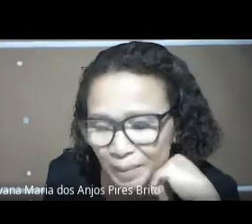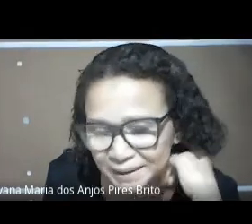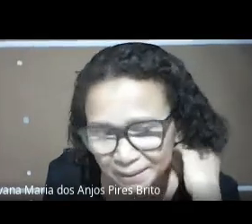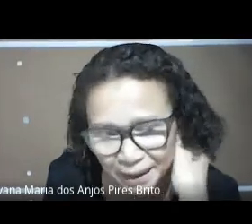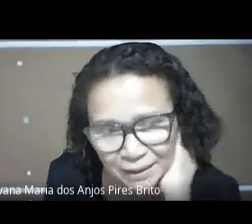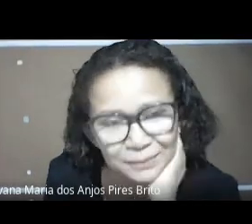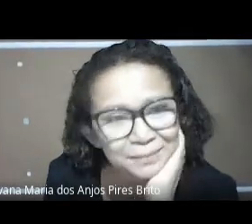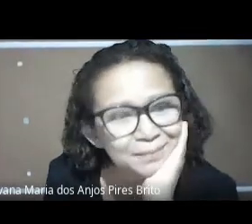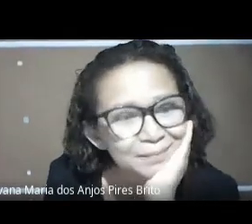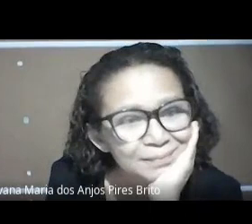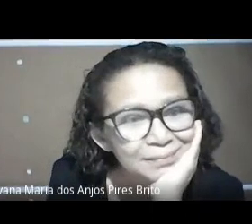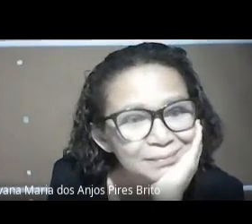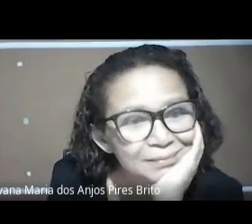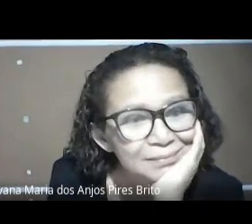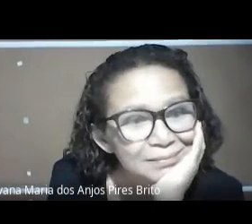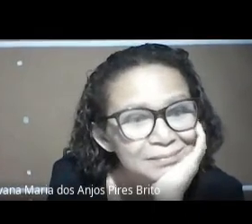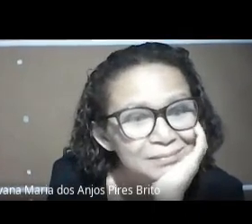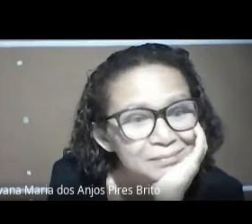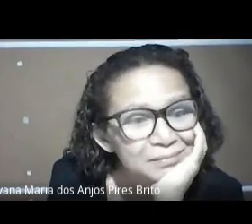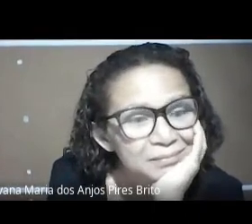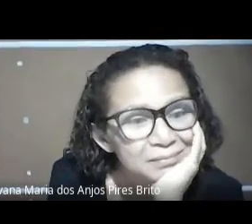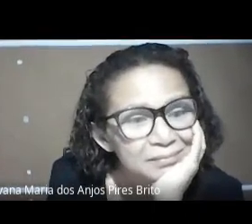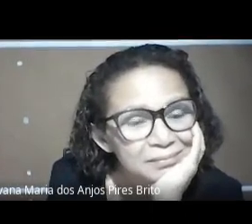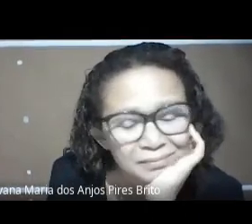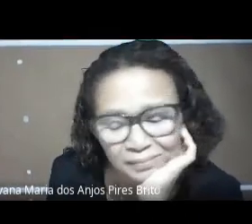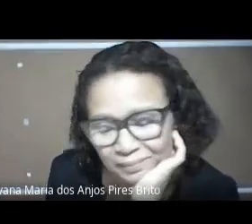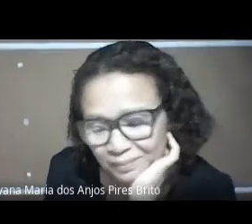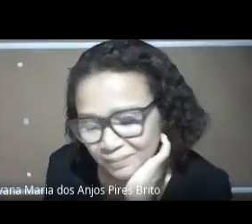Tá, não perceberam?